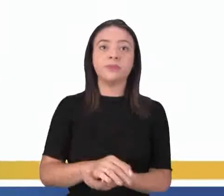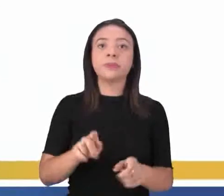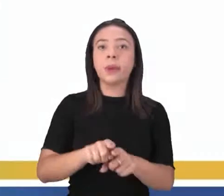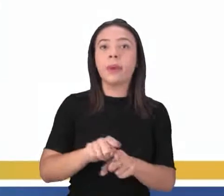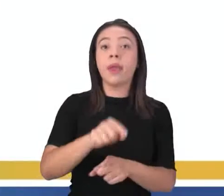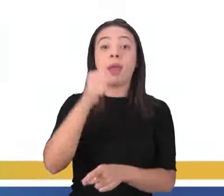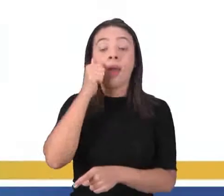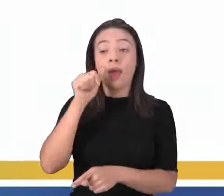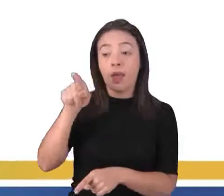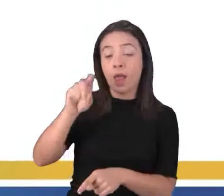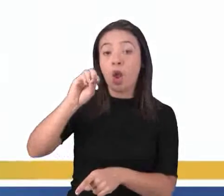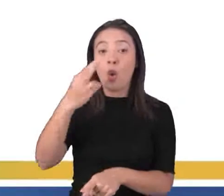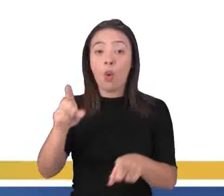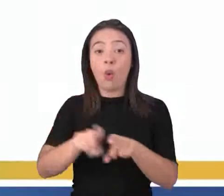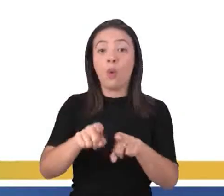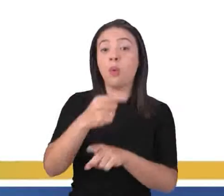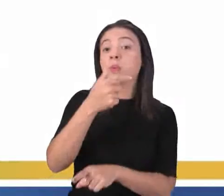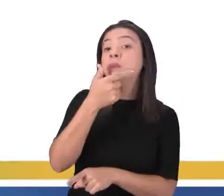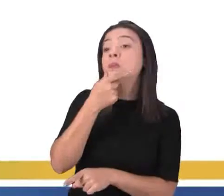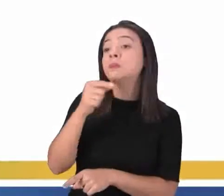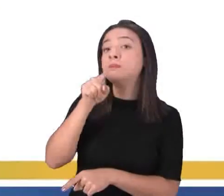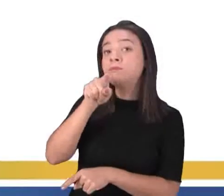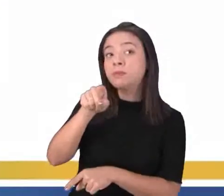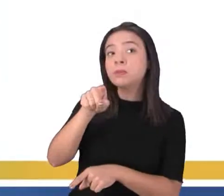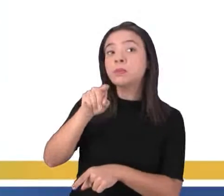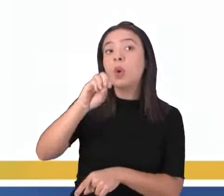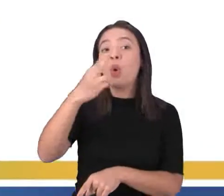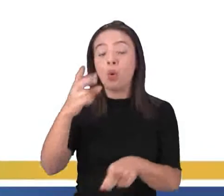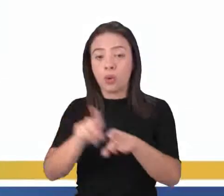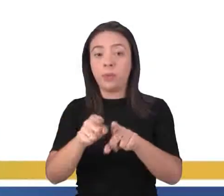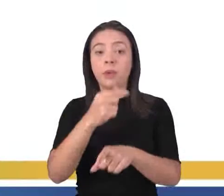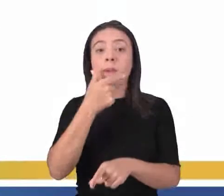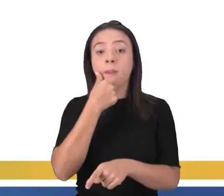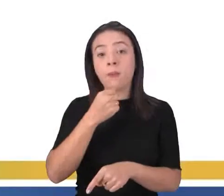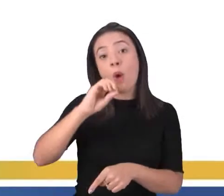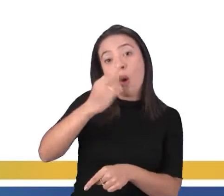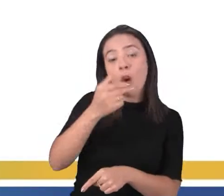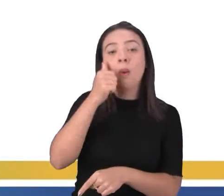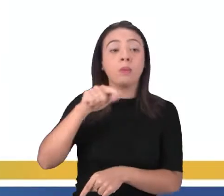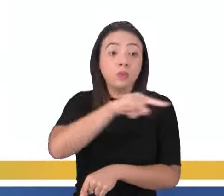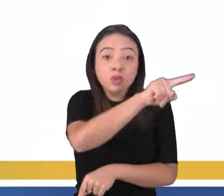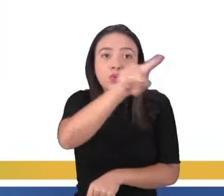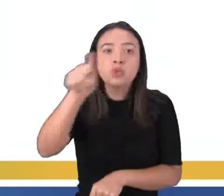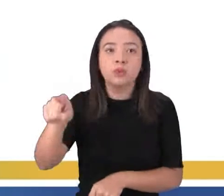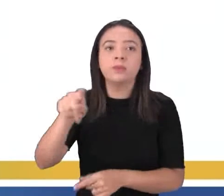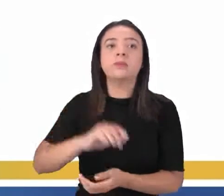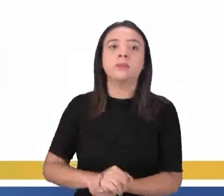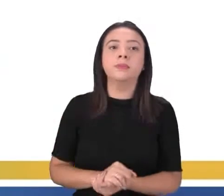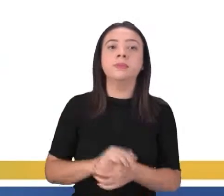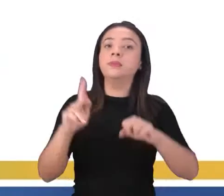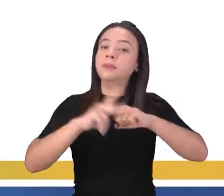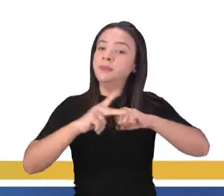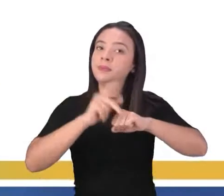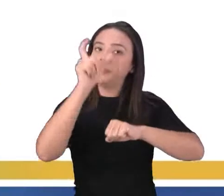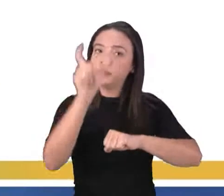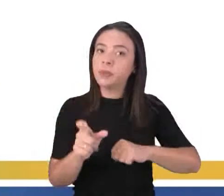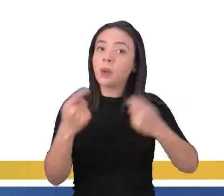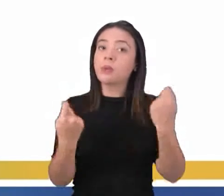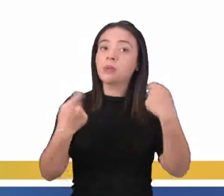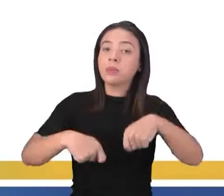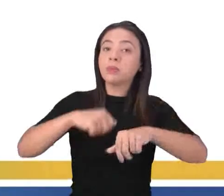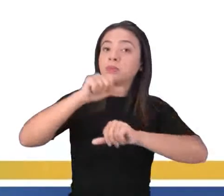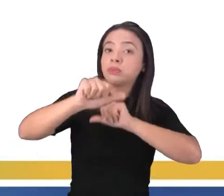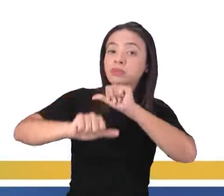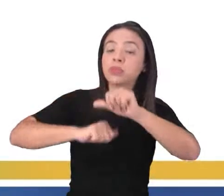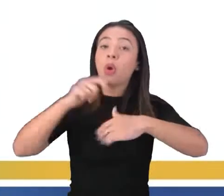eles ou elas para fazer referência à pessoa ou às pessoas de quem se fala. Os pronomes pessoais, eles variam